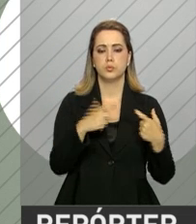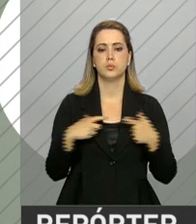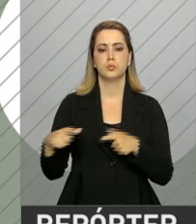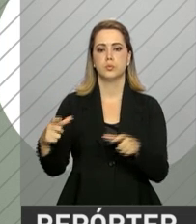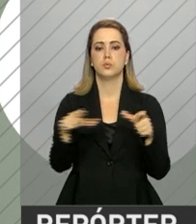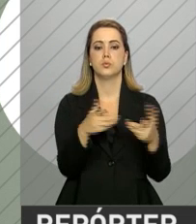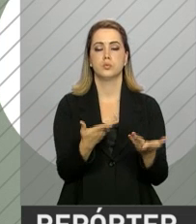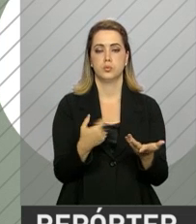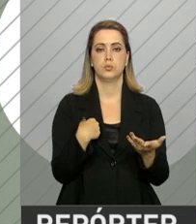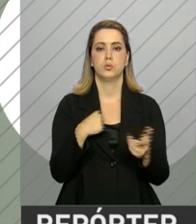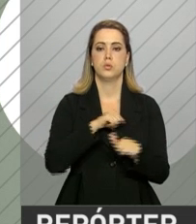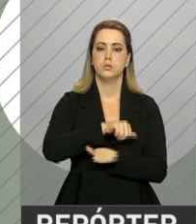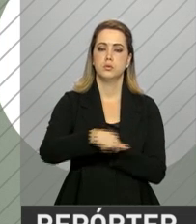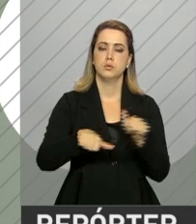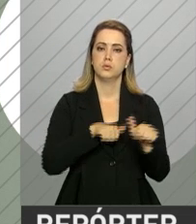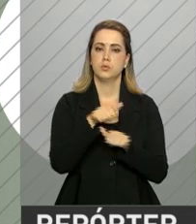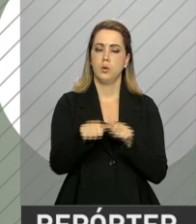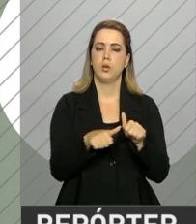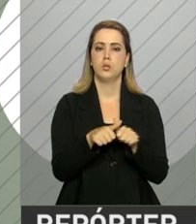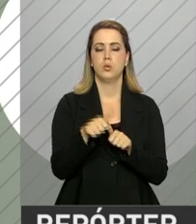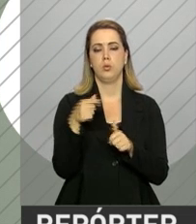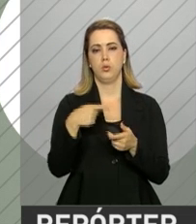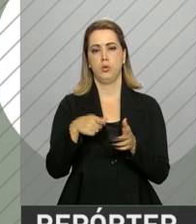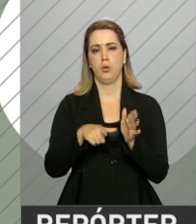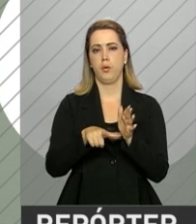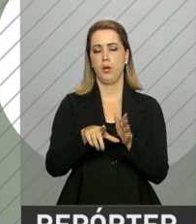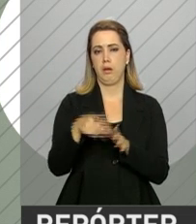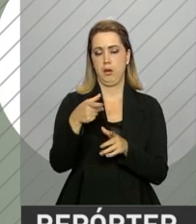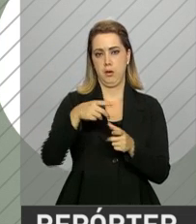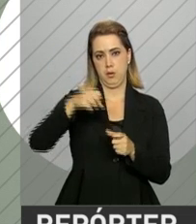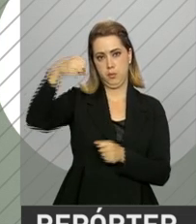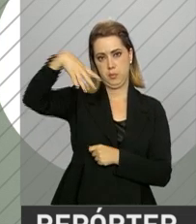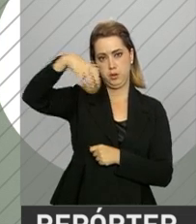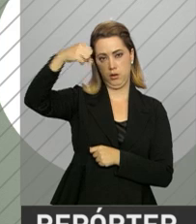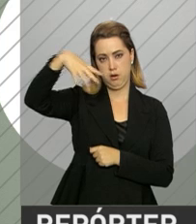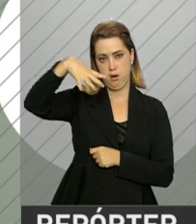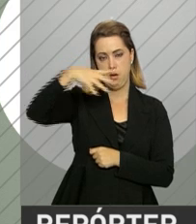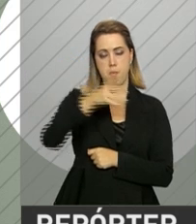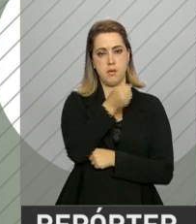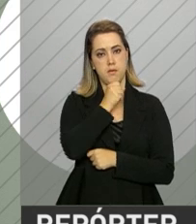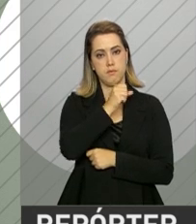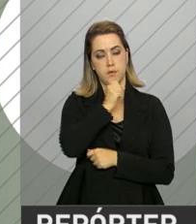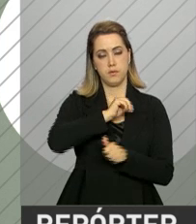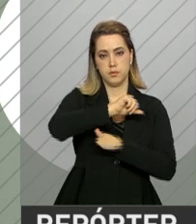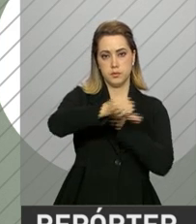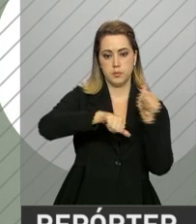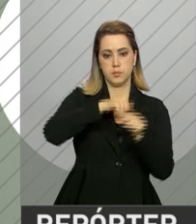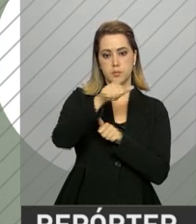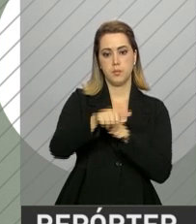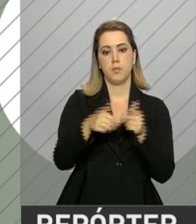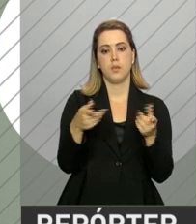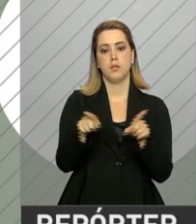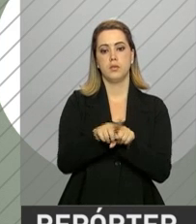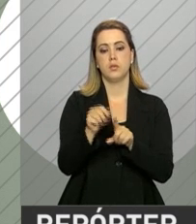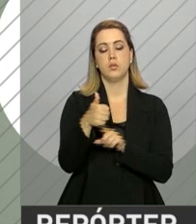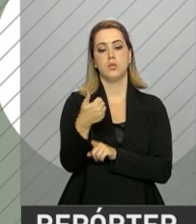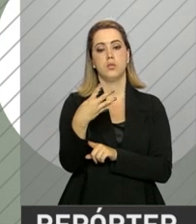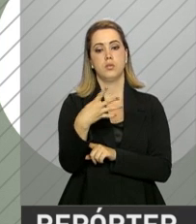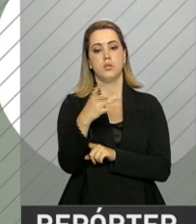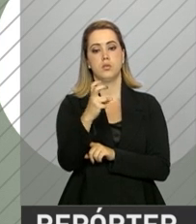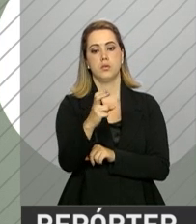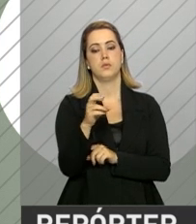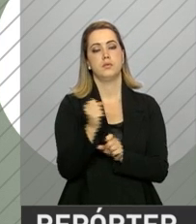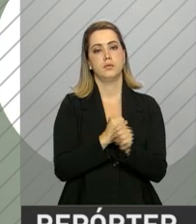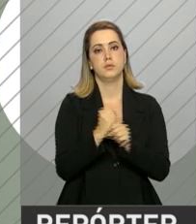o Instituto a troca de lâmpadas incandescentes pelas fluorescentes pode economizar cerca de R 145 por